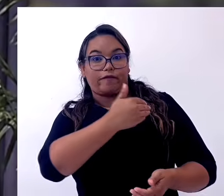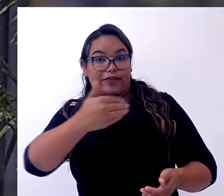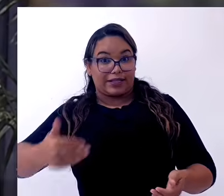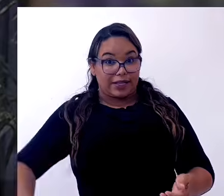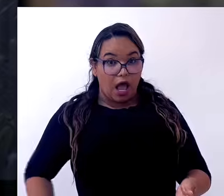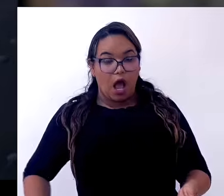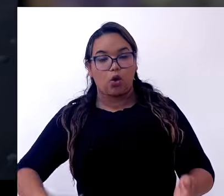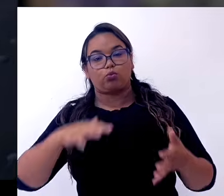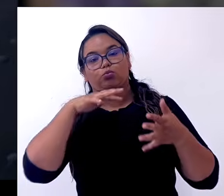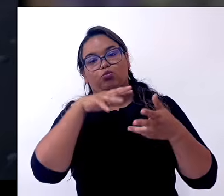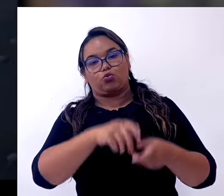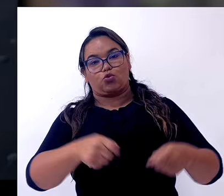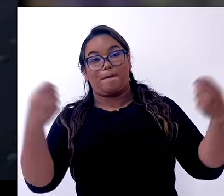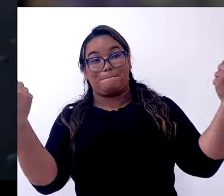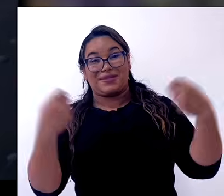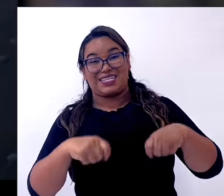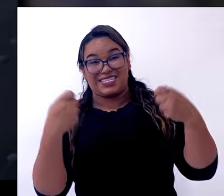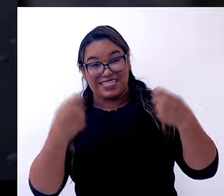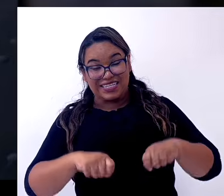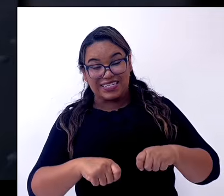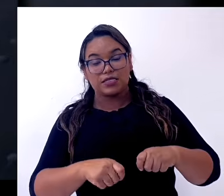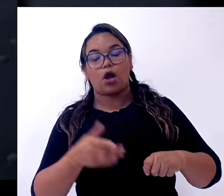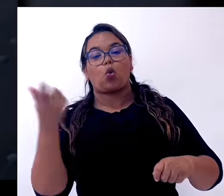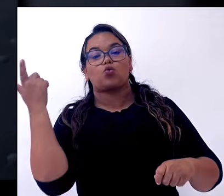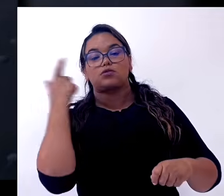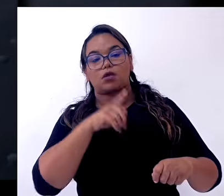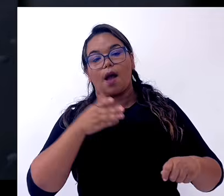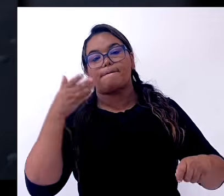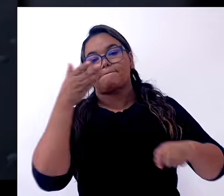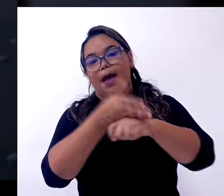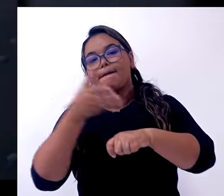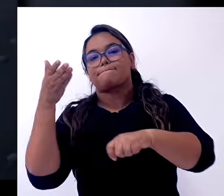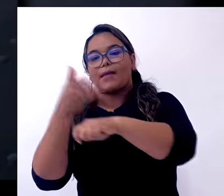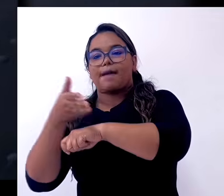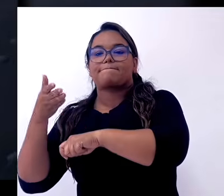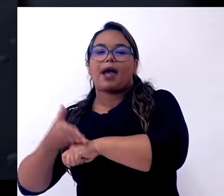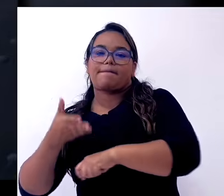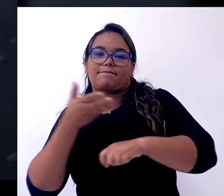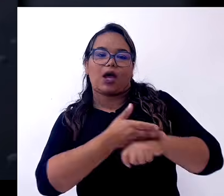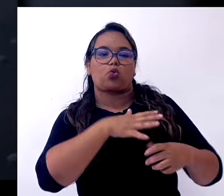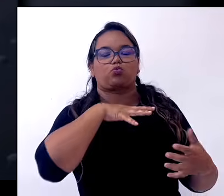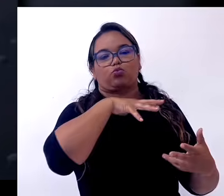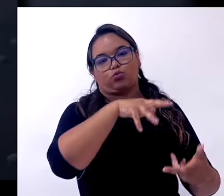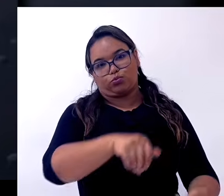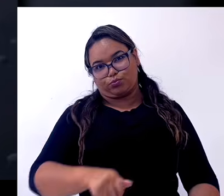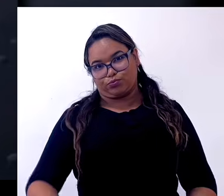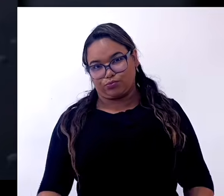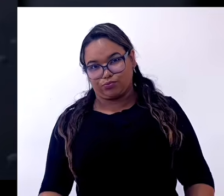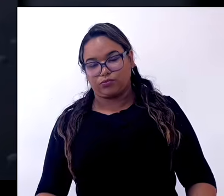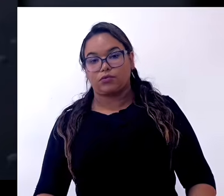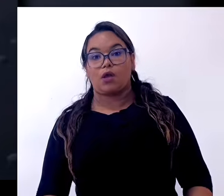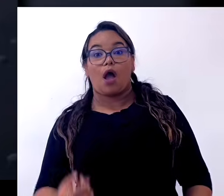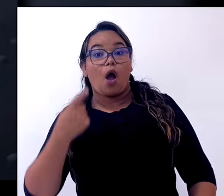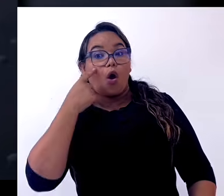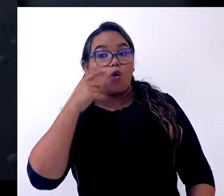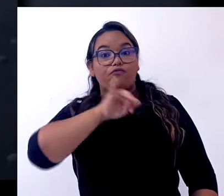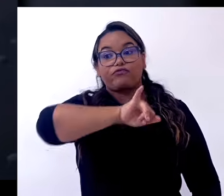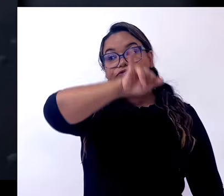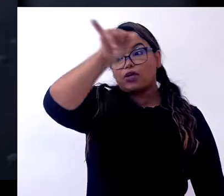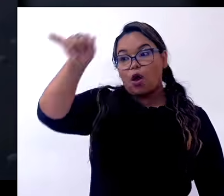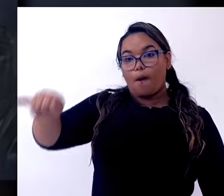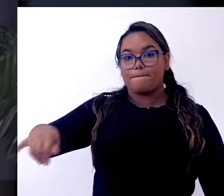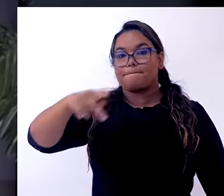1903, na Tribuna de Chicago. Olhem para isso. Quando os Estados Unidos governarem o mundo, a